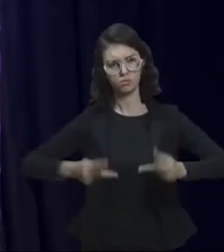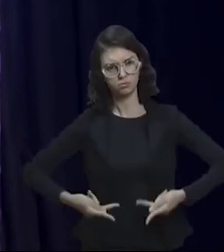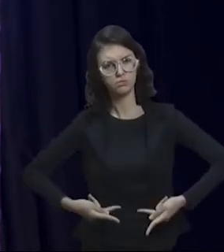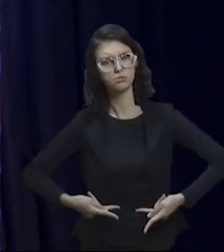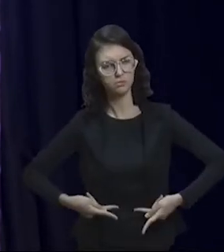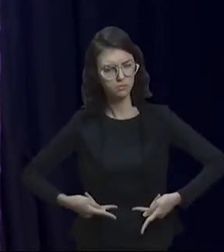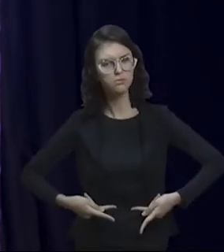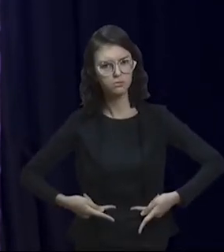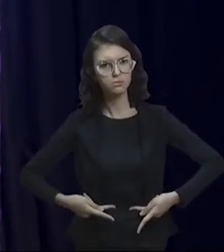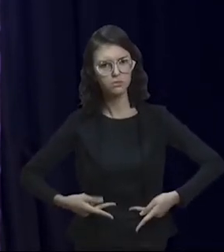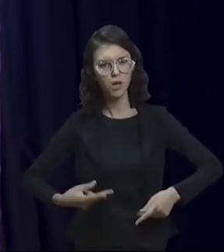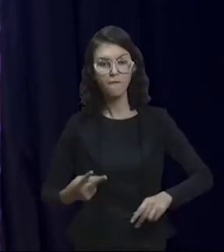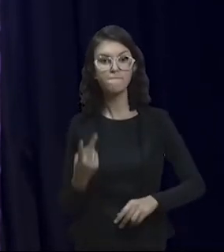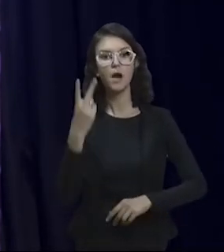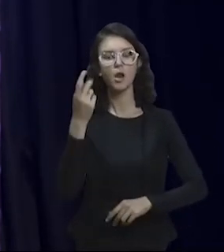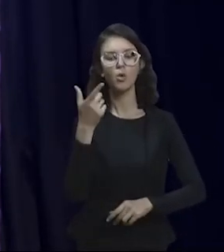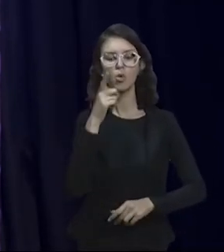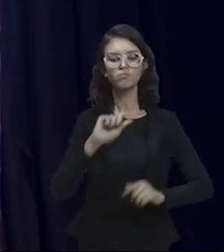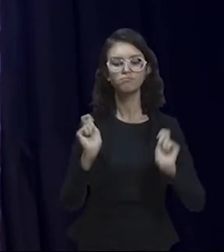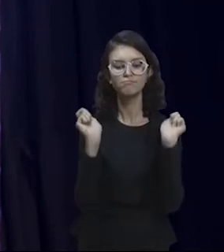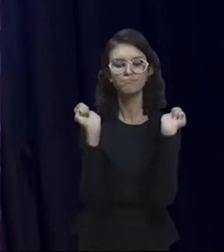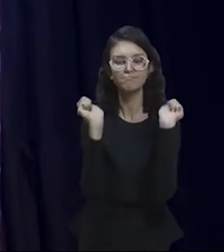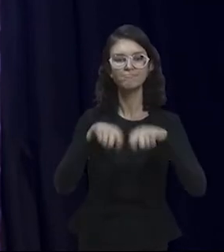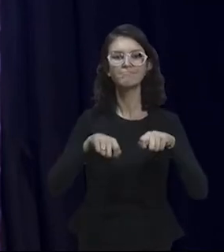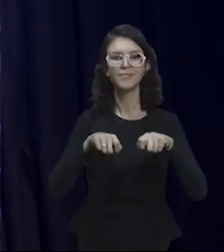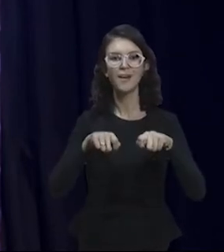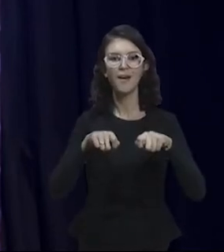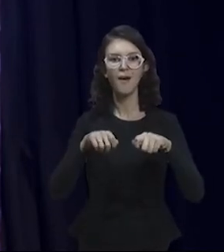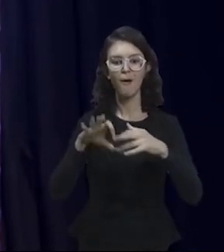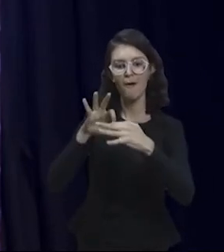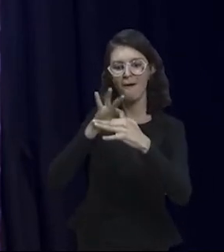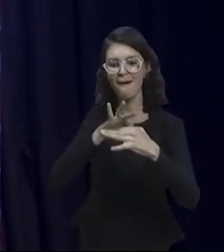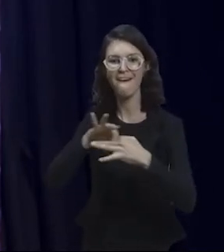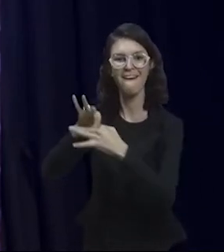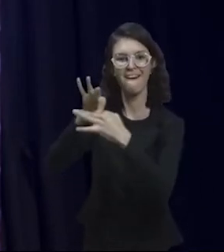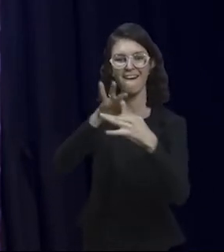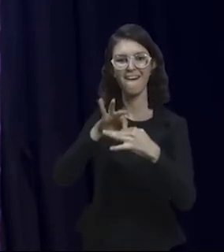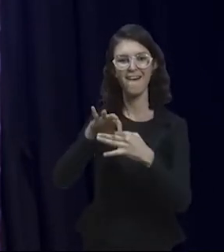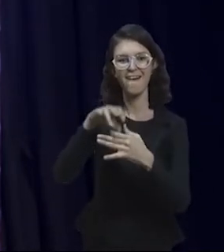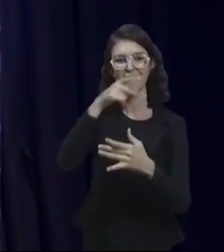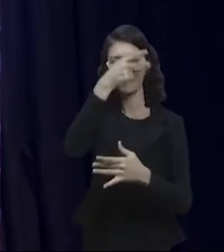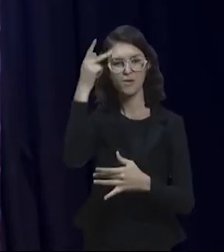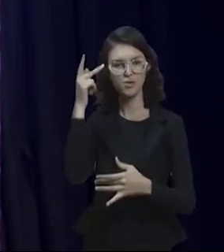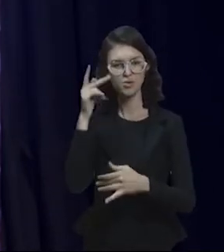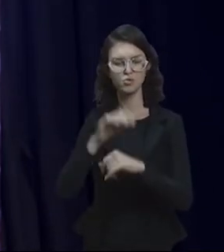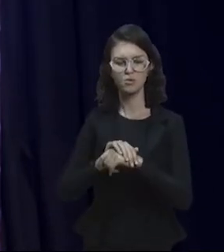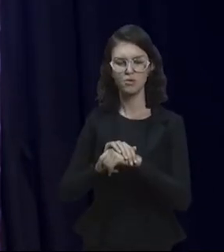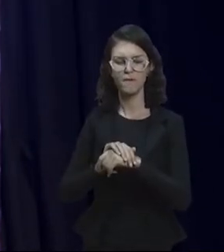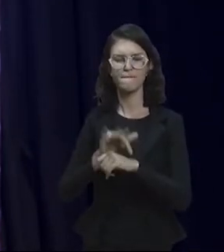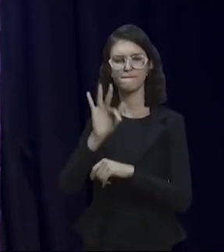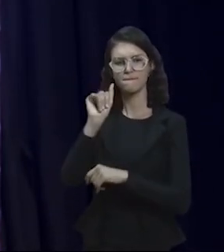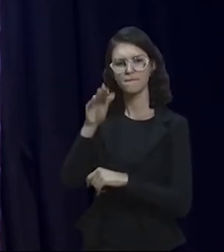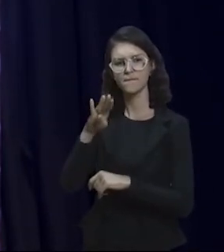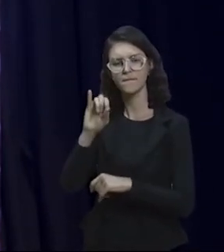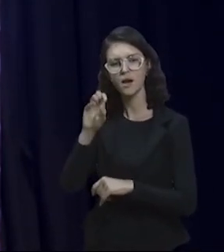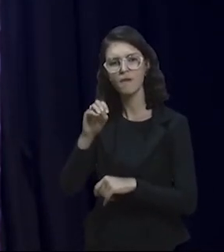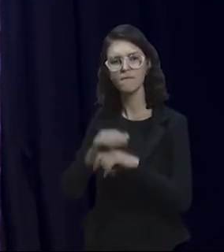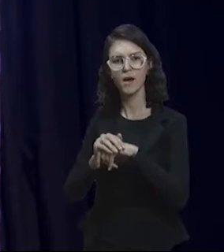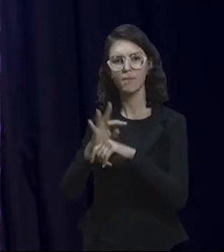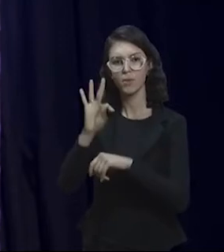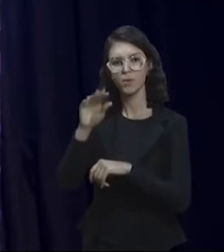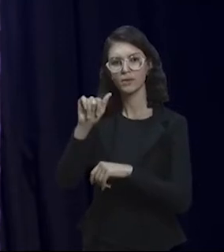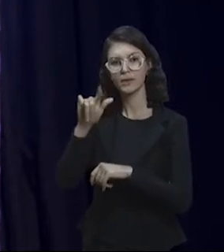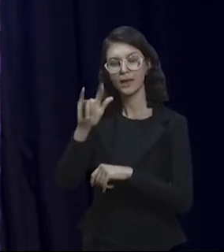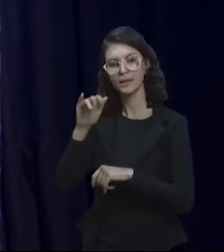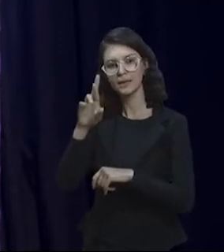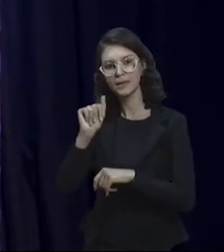valores são capazes de unir gente como eu, o Fábio Tradi, o Molon, a Thalíria e